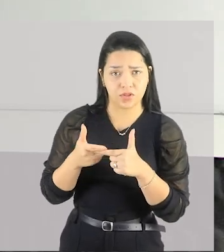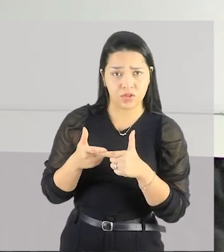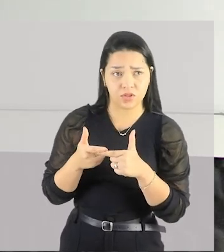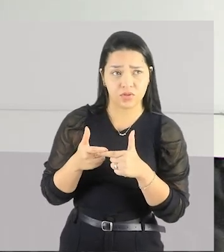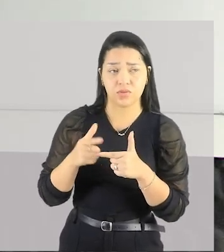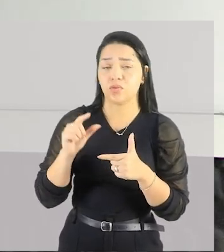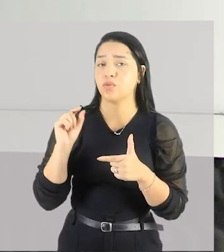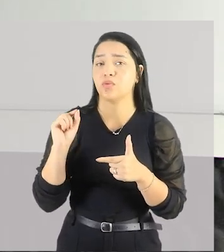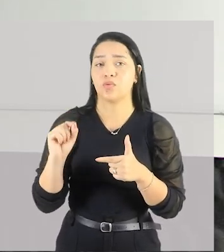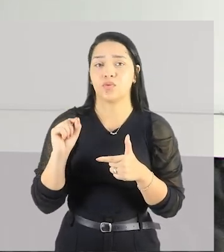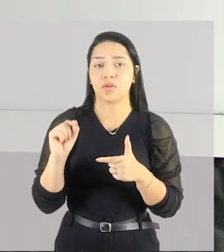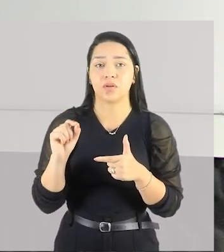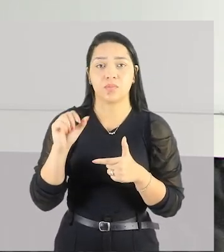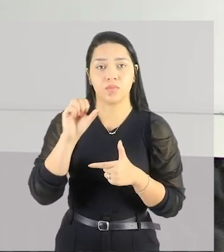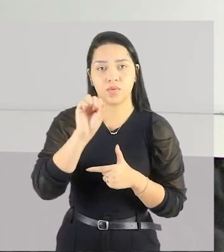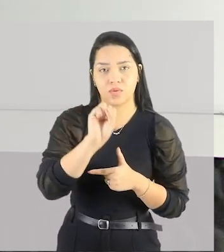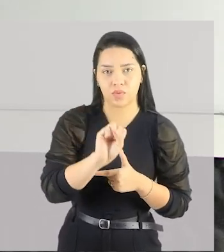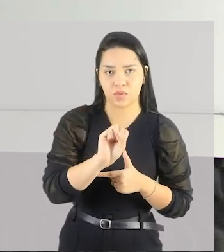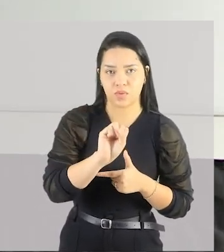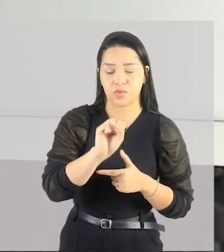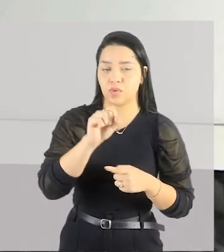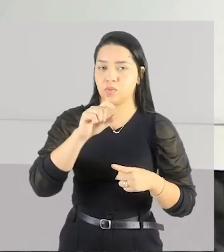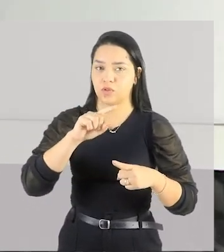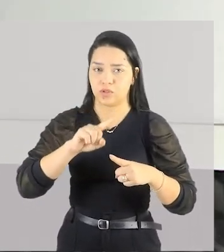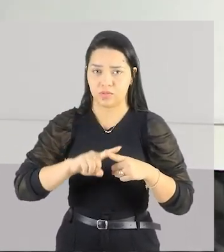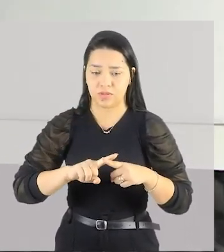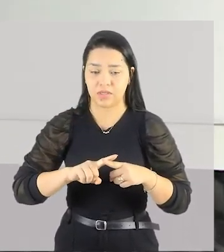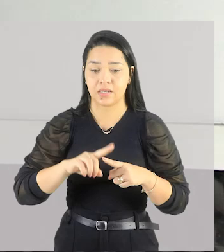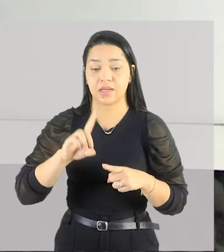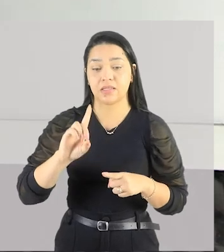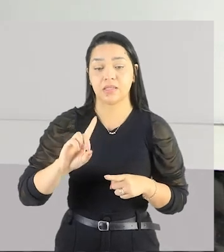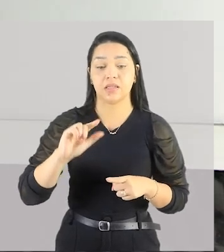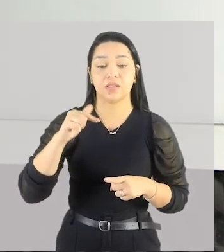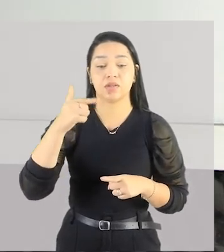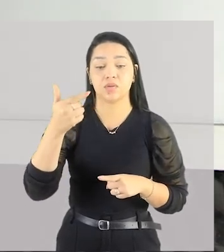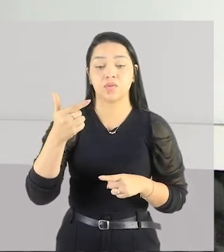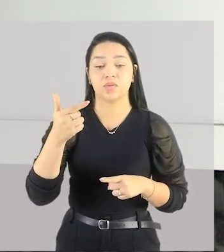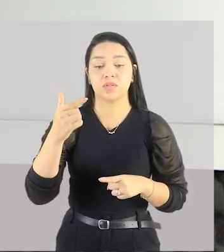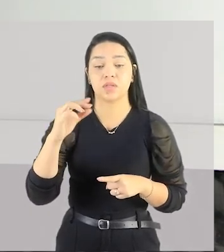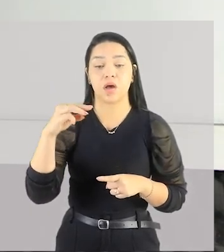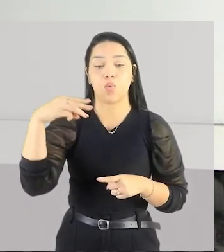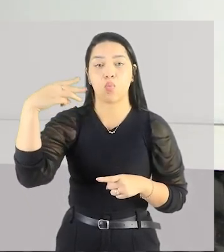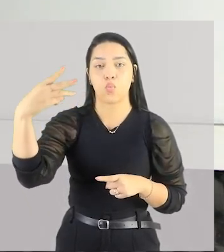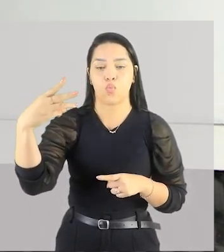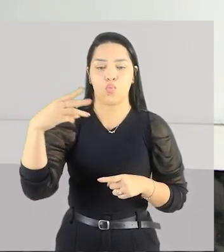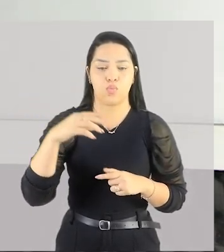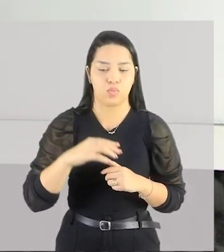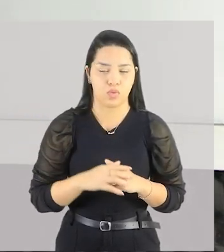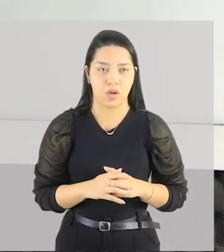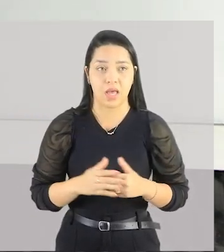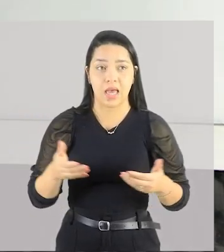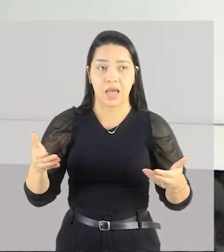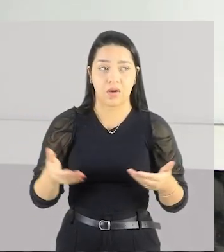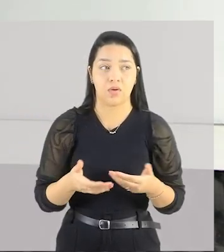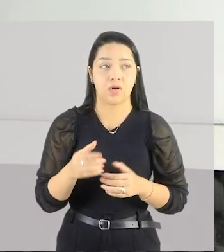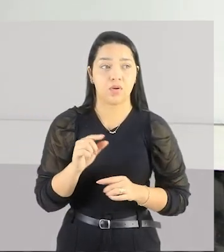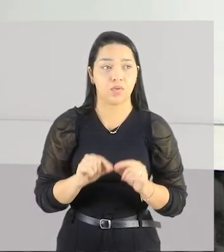é G2. Quem é G2? É 4 vezes G1. Então, vamos lá.